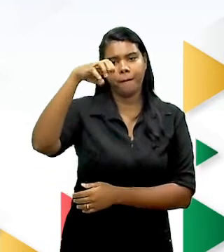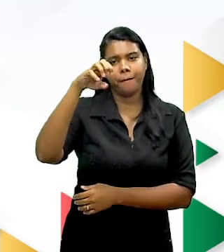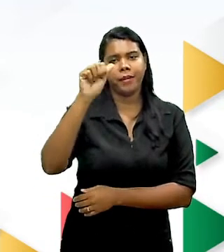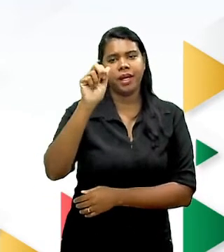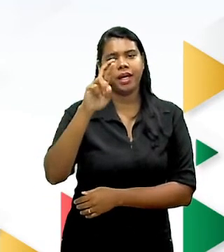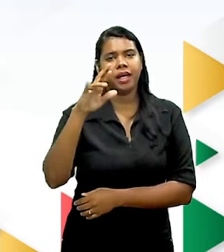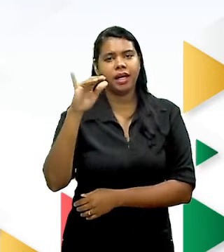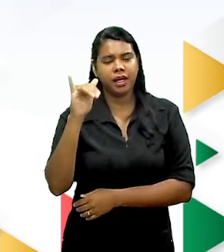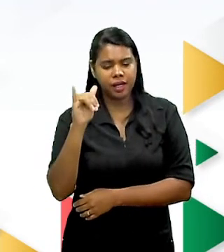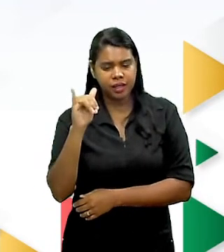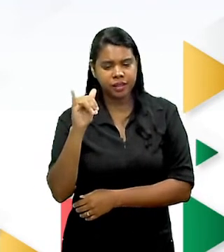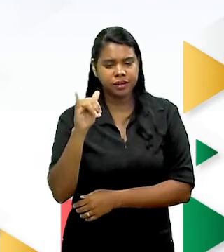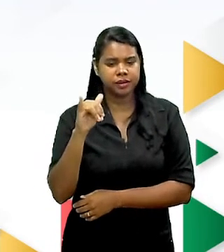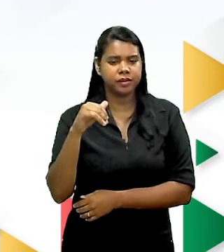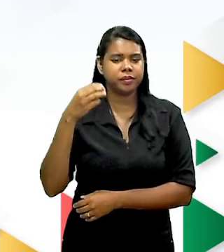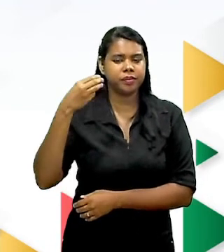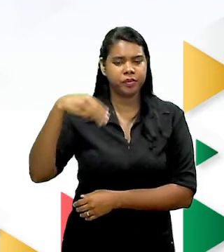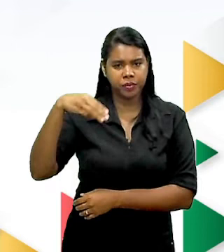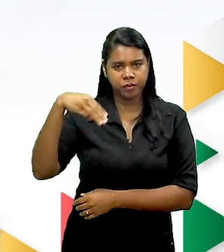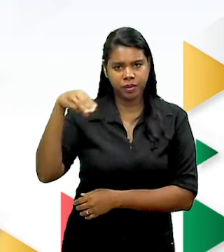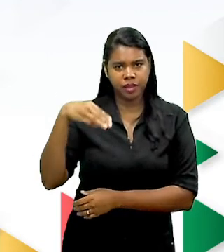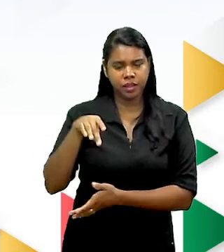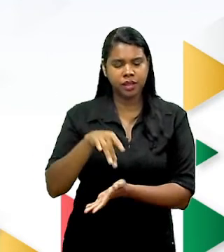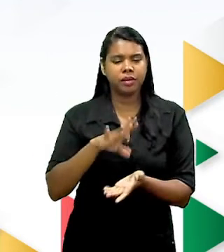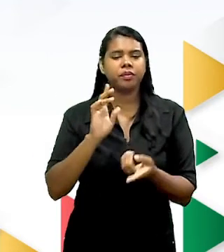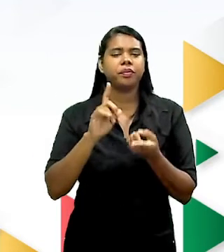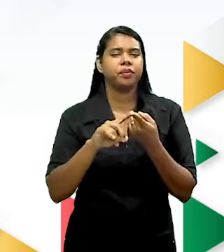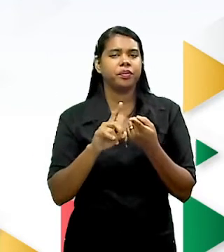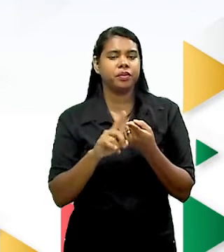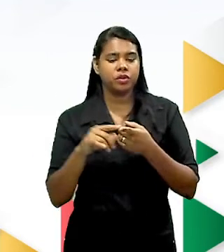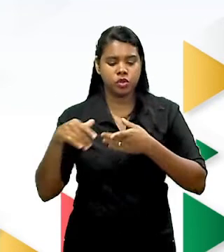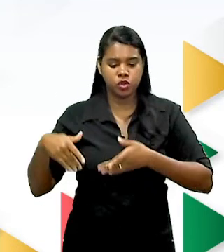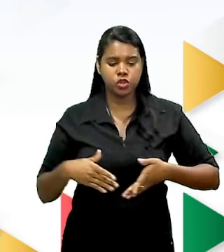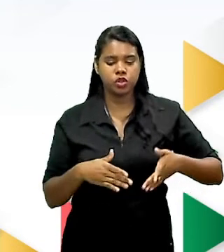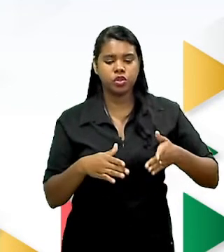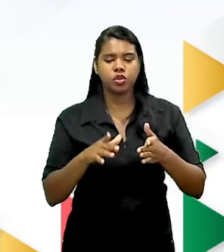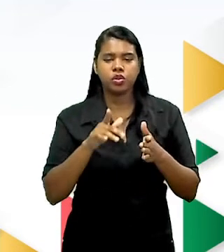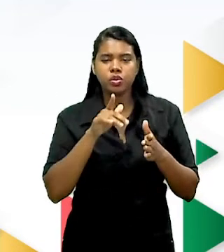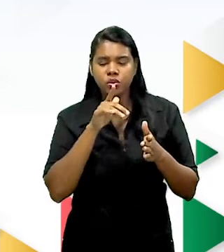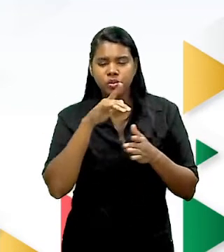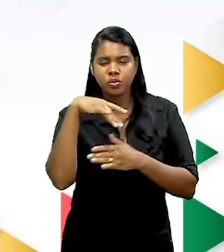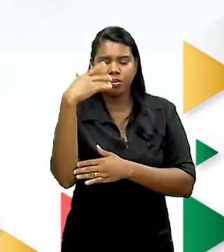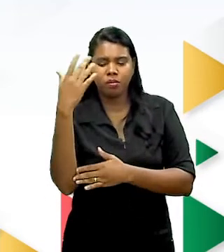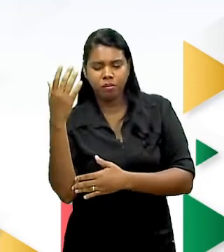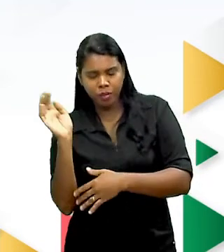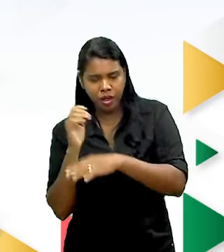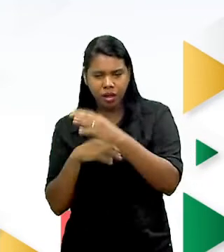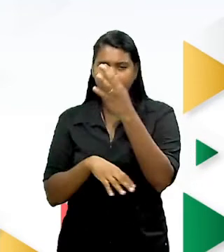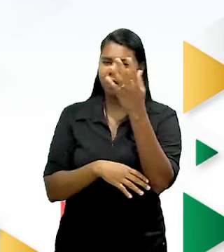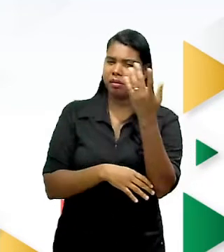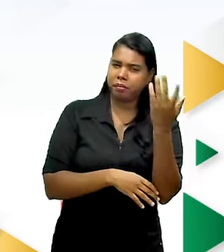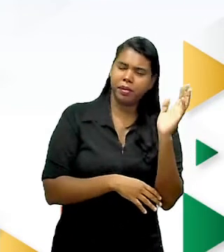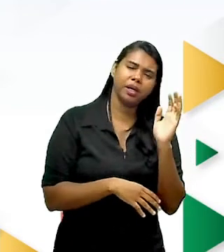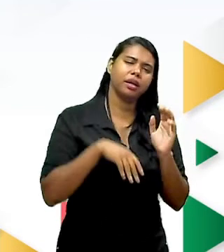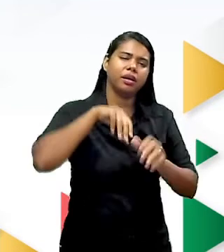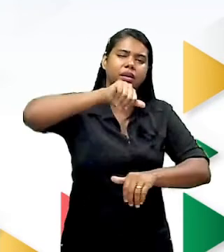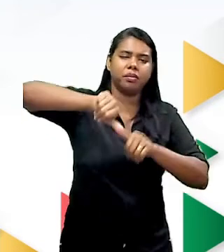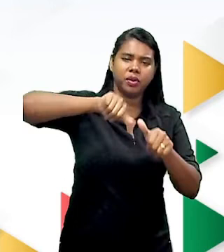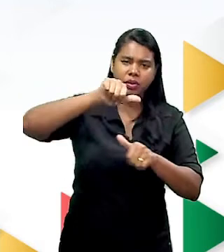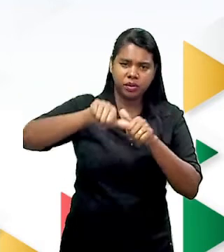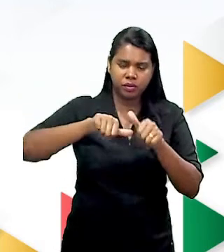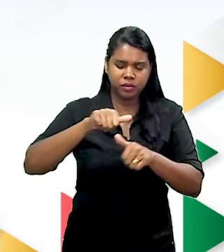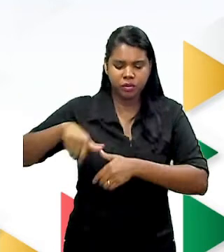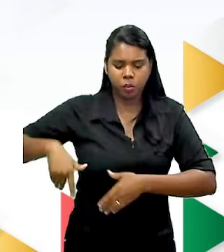no Maranhão. Esse choque de águas derruba árvores de grande porte e modifica leitos